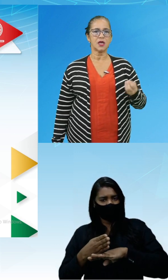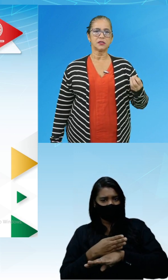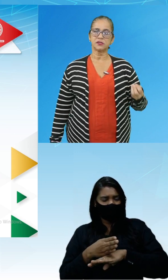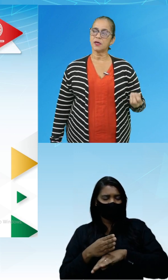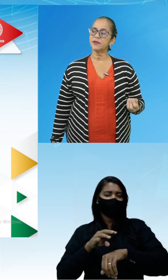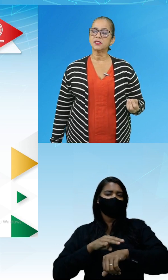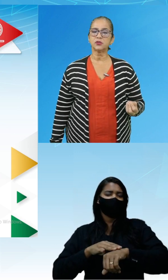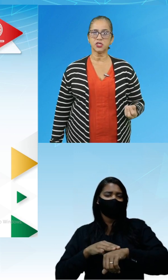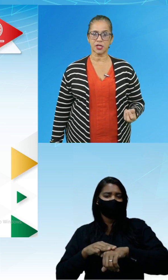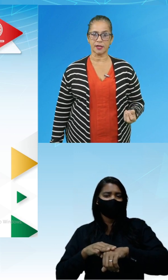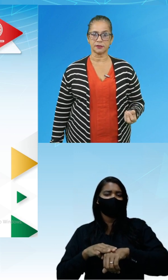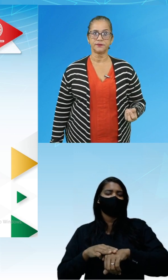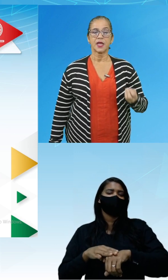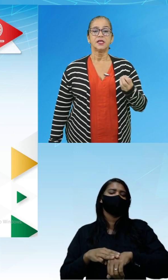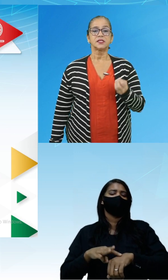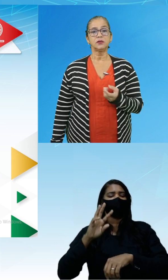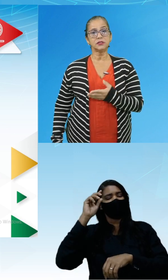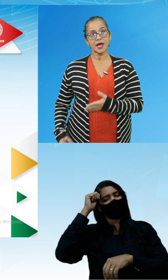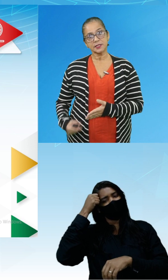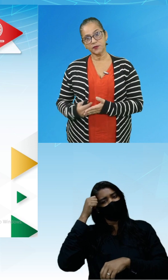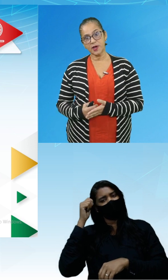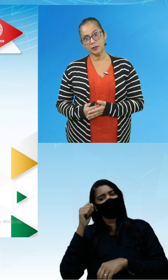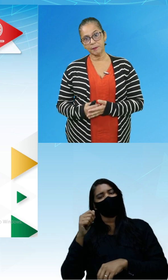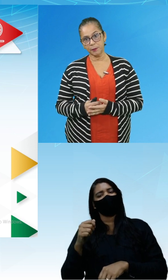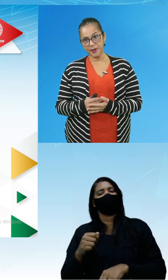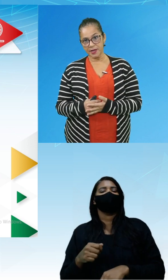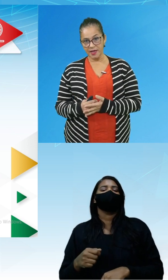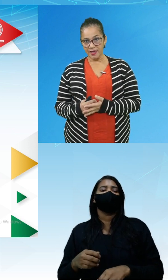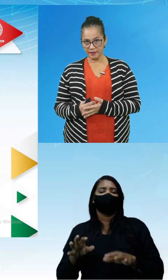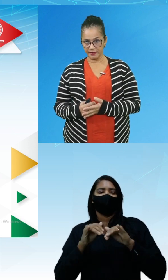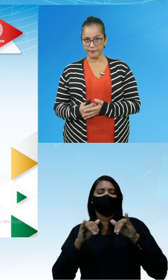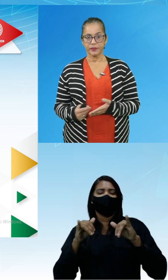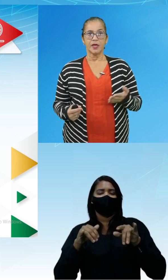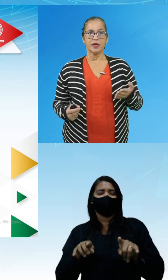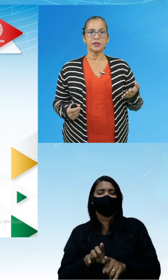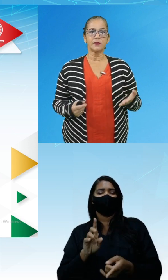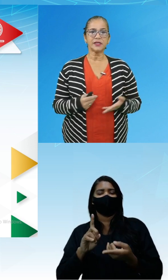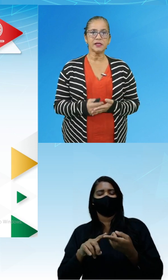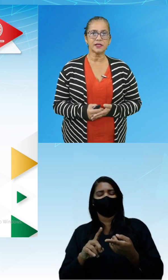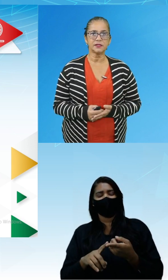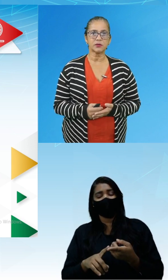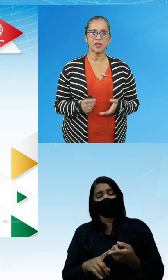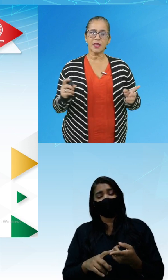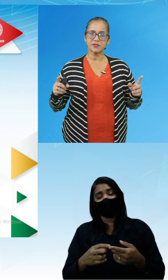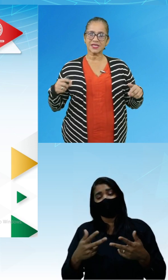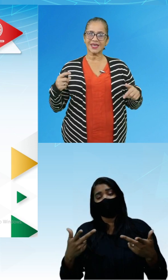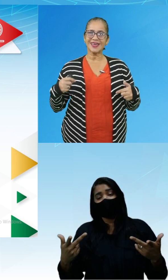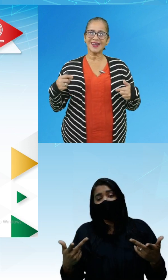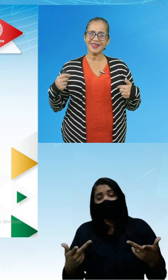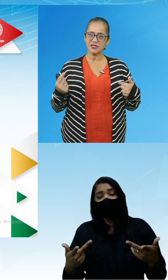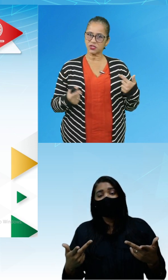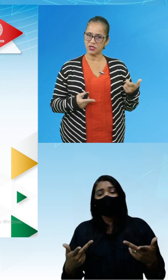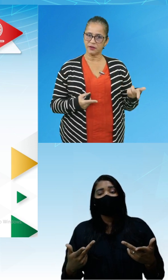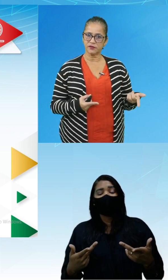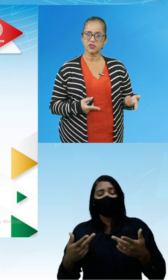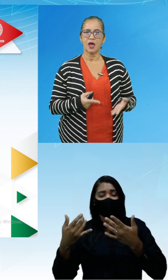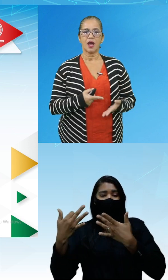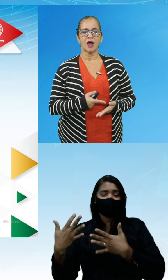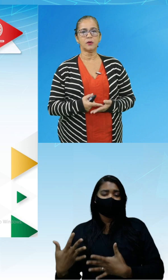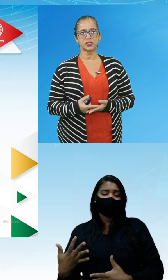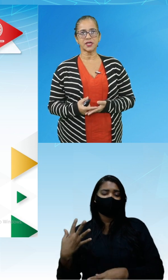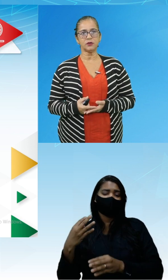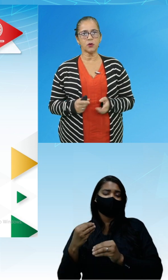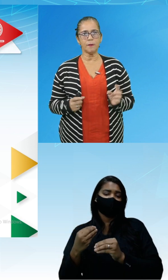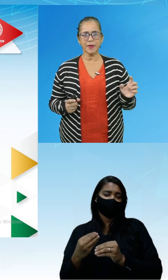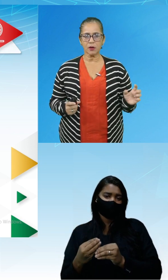31% dos habitantes do estado, segundo dados divulgados pelo PNAD. Então, entretanto, em termos relativos a